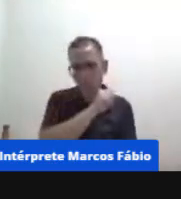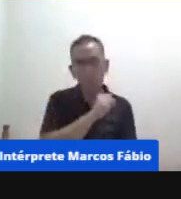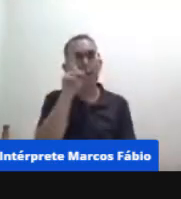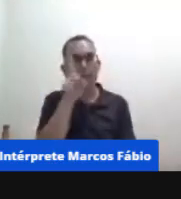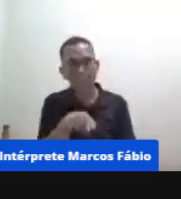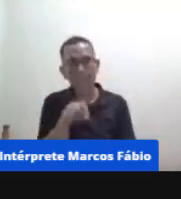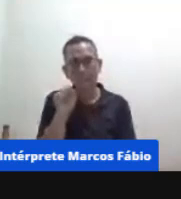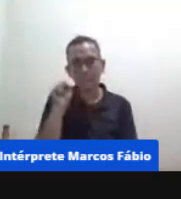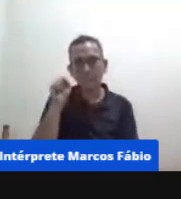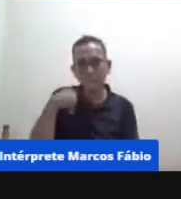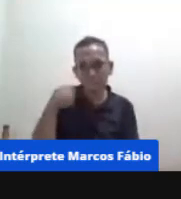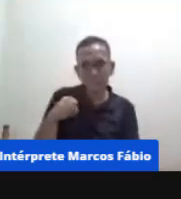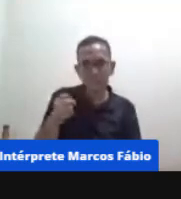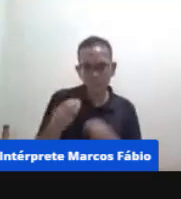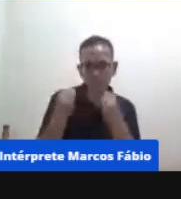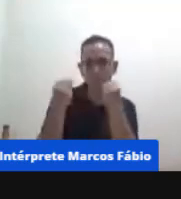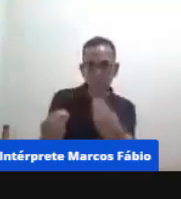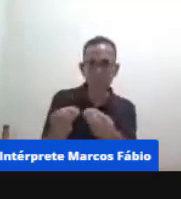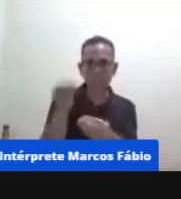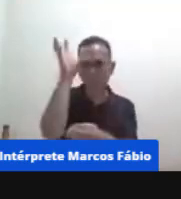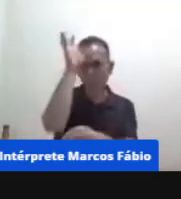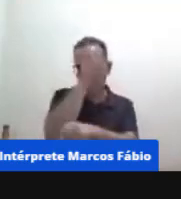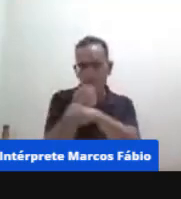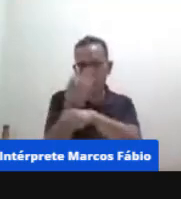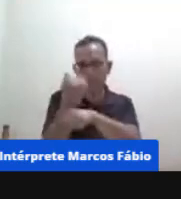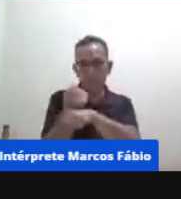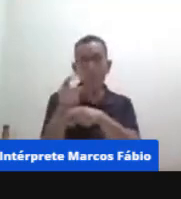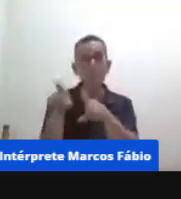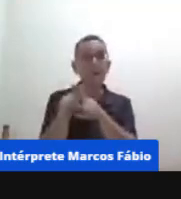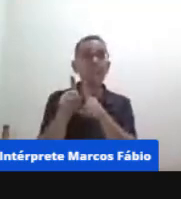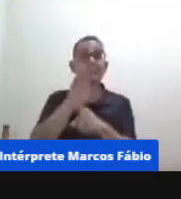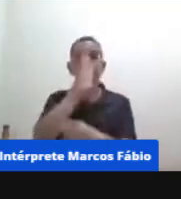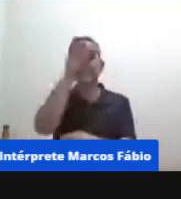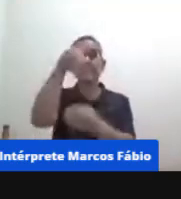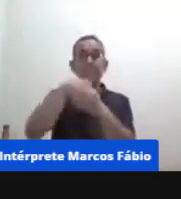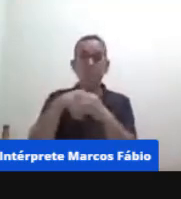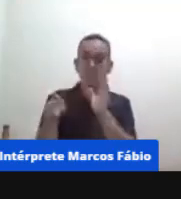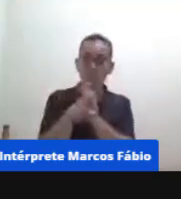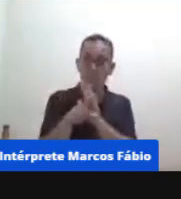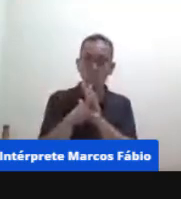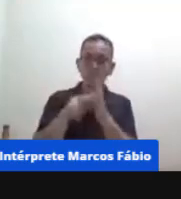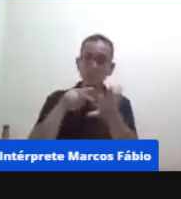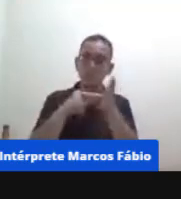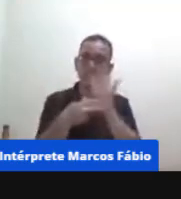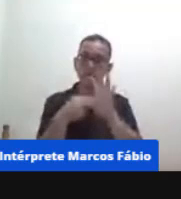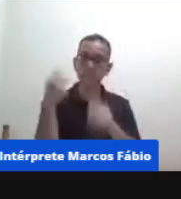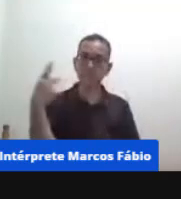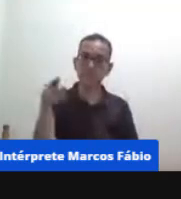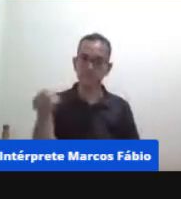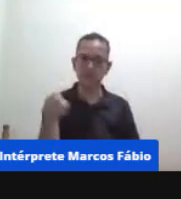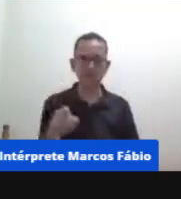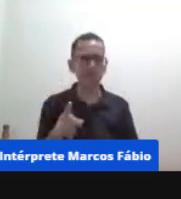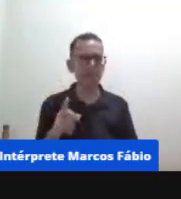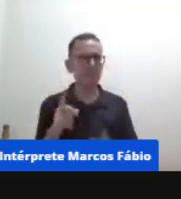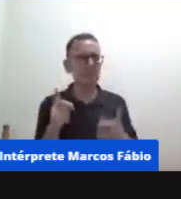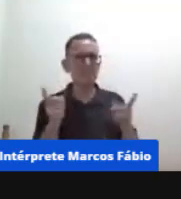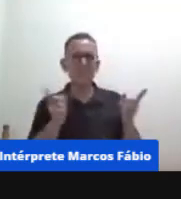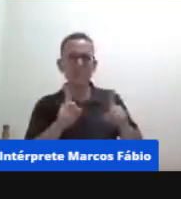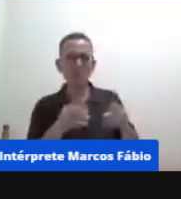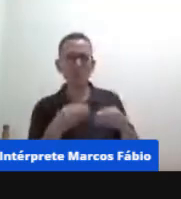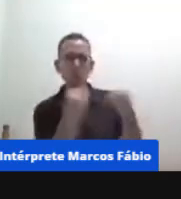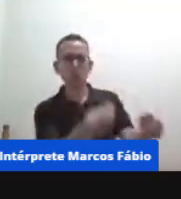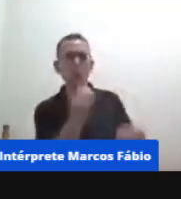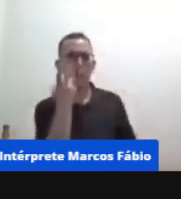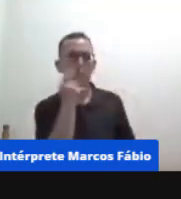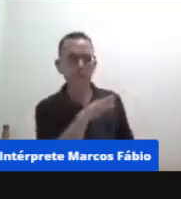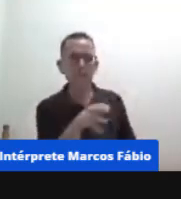alfabetização, mas eu vou proporcionar dentro do contexto real e significativo dele. Então, eu não proporciono para essa criança